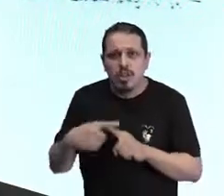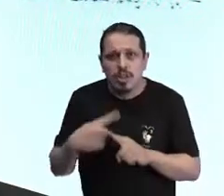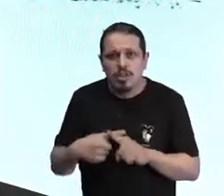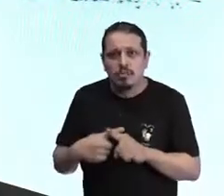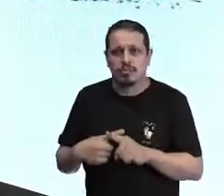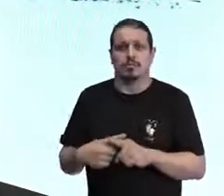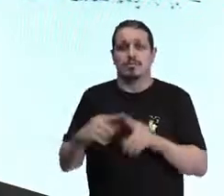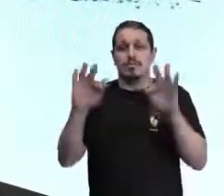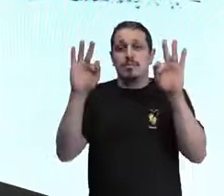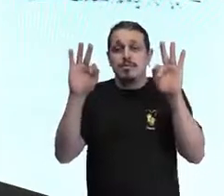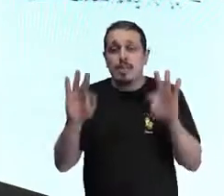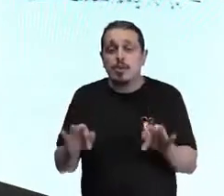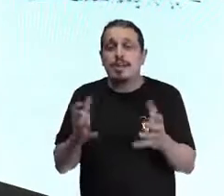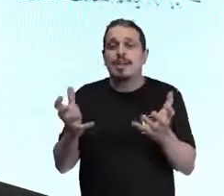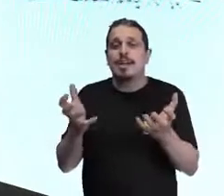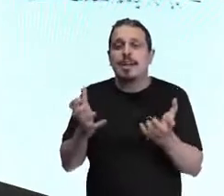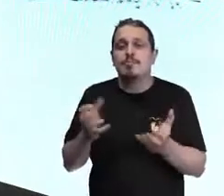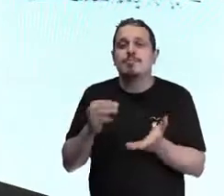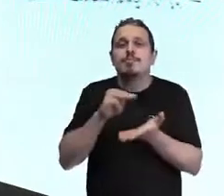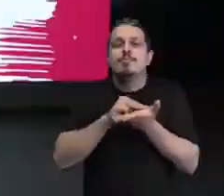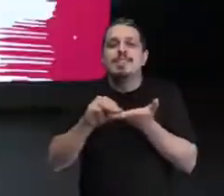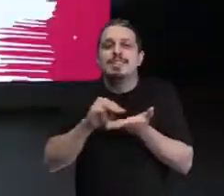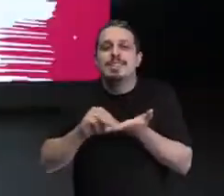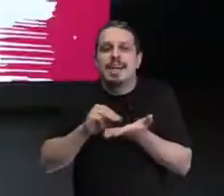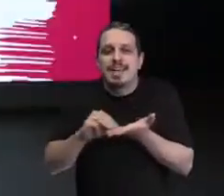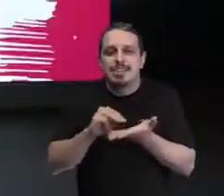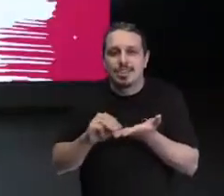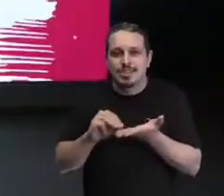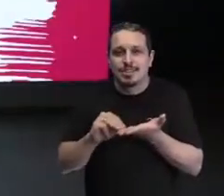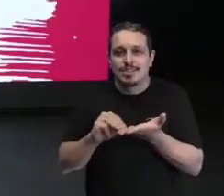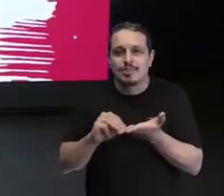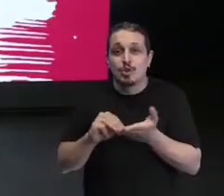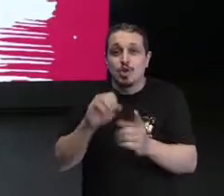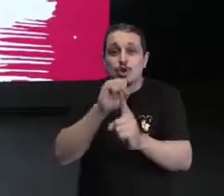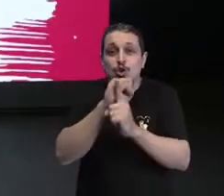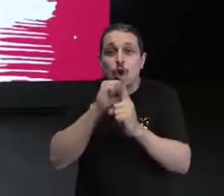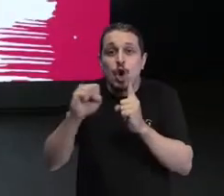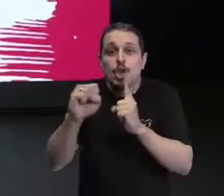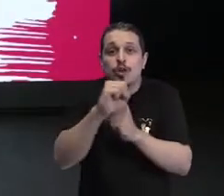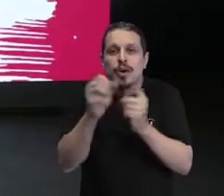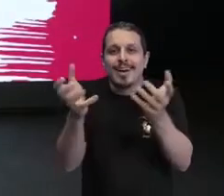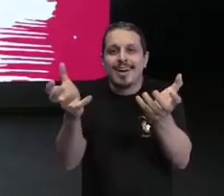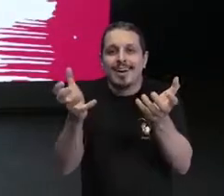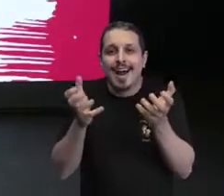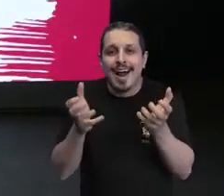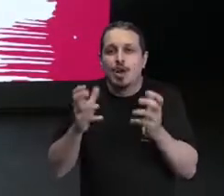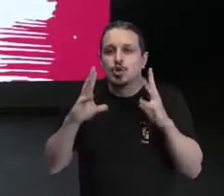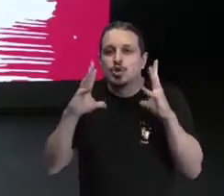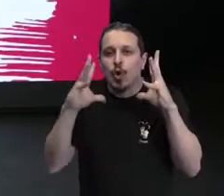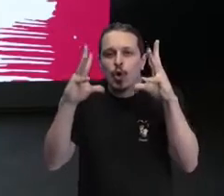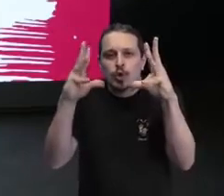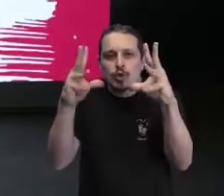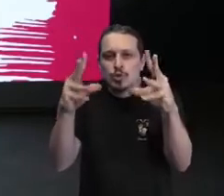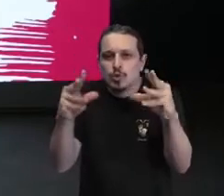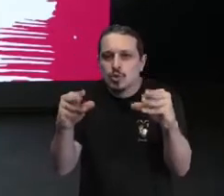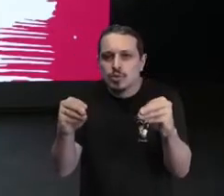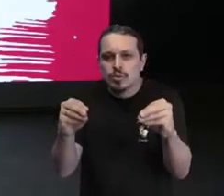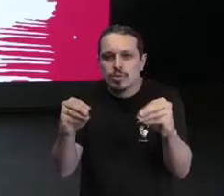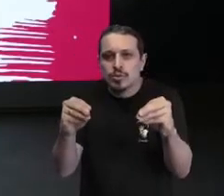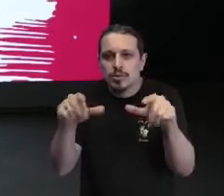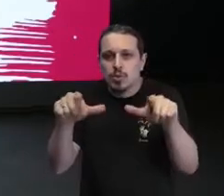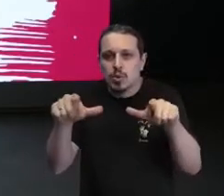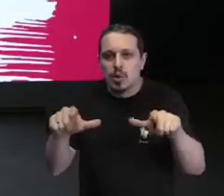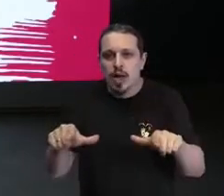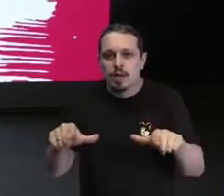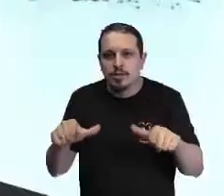essa. A sociedade que a gente quer é aquela em que todos os lugares estão preparados para